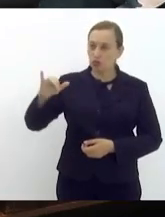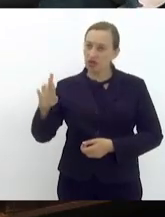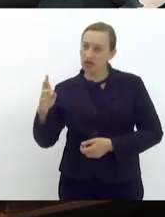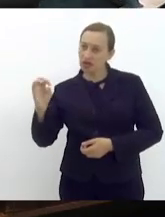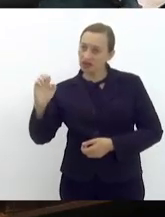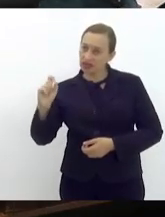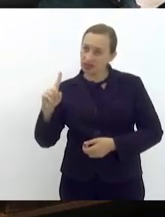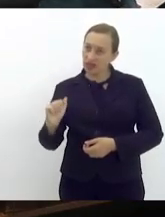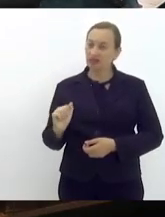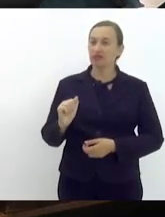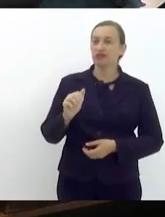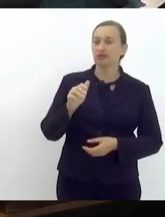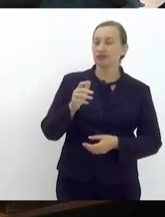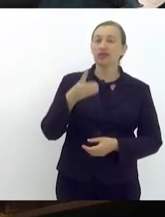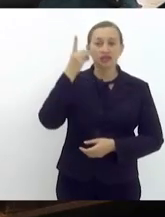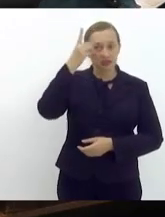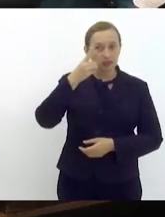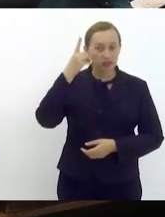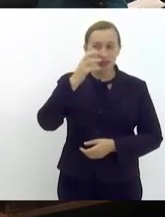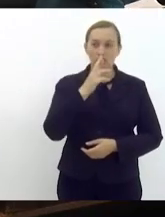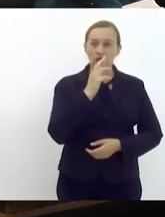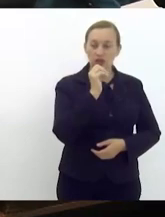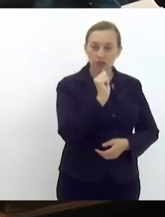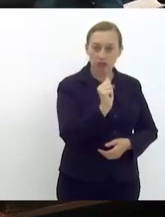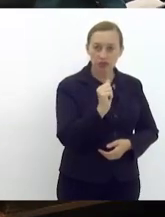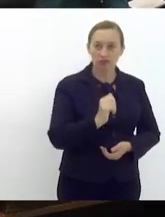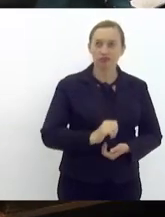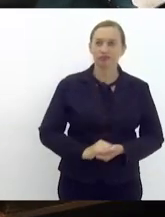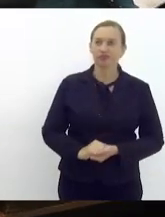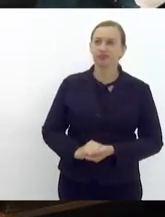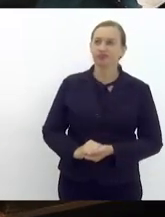Renato Miranda. Deputado Rodrigo Amorim.